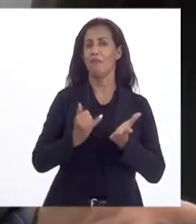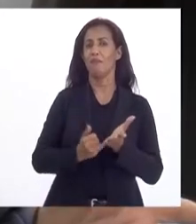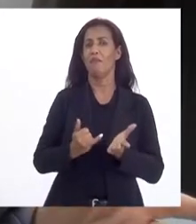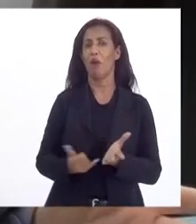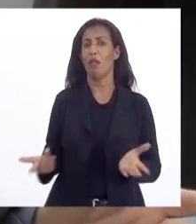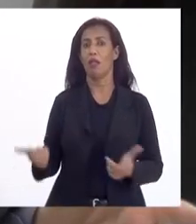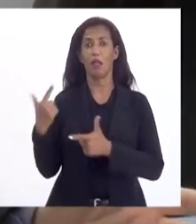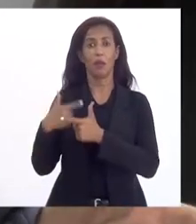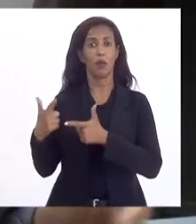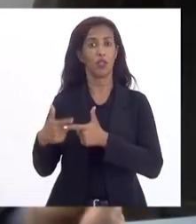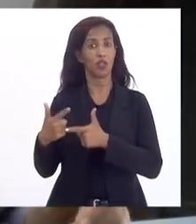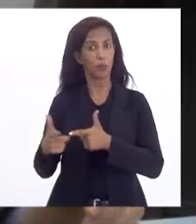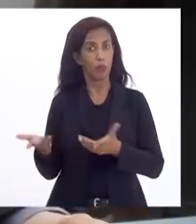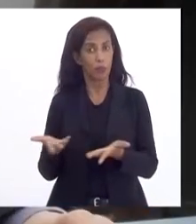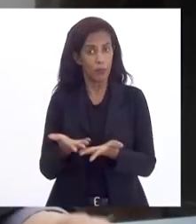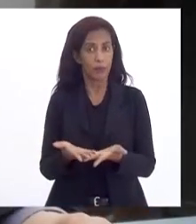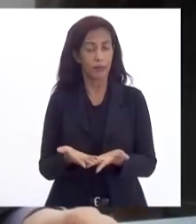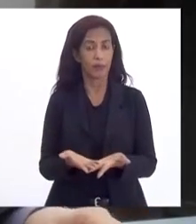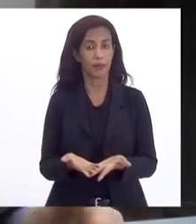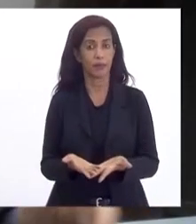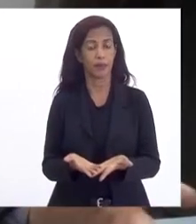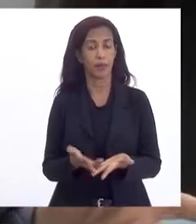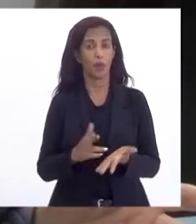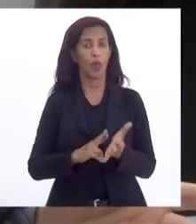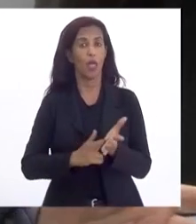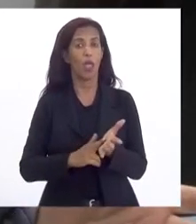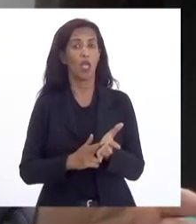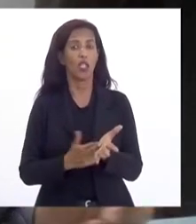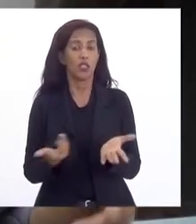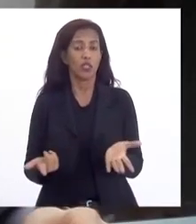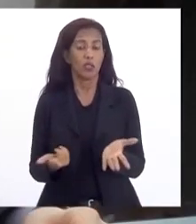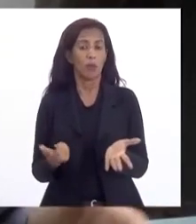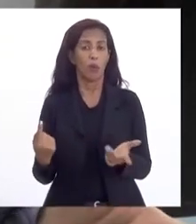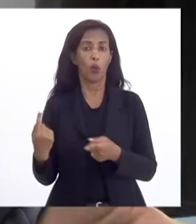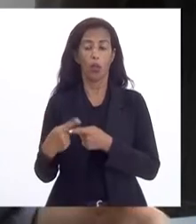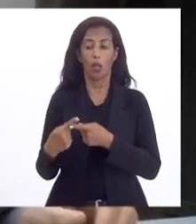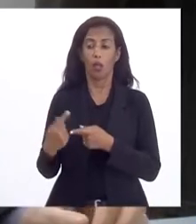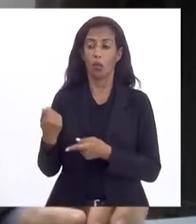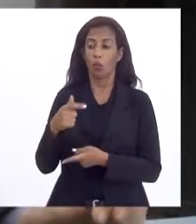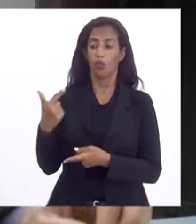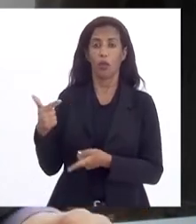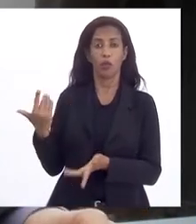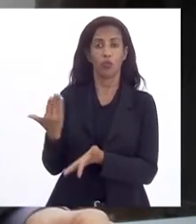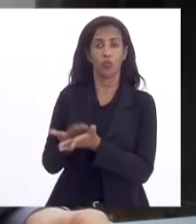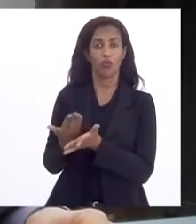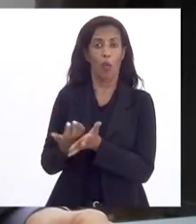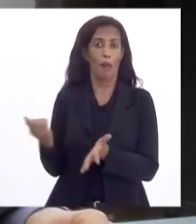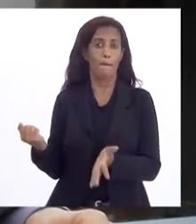com um problema imenso aí com o regime, porque não tem nenhum estudo de impacto.